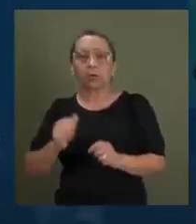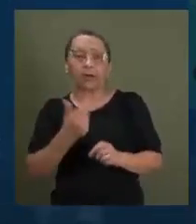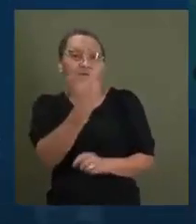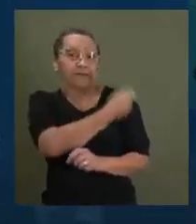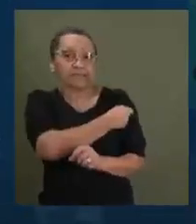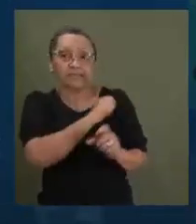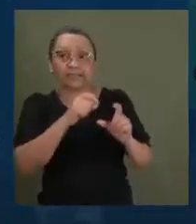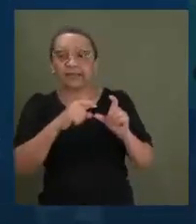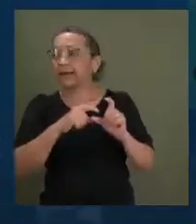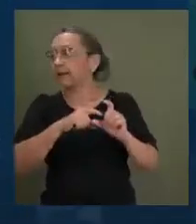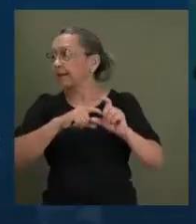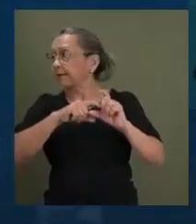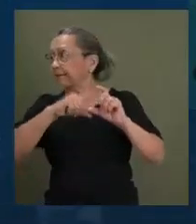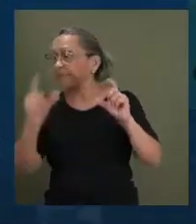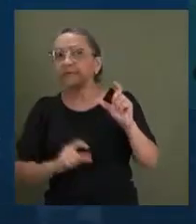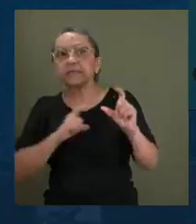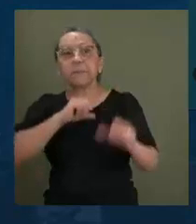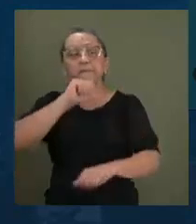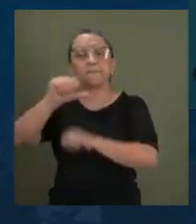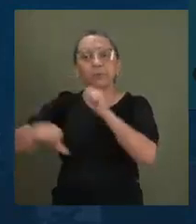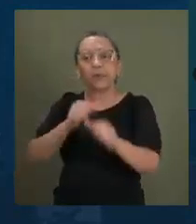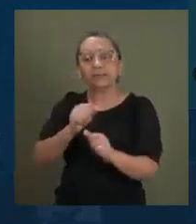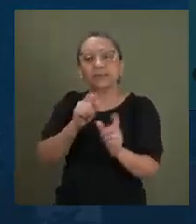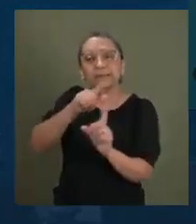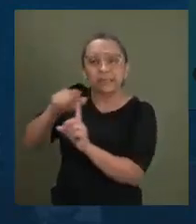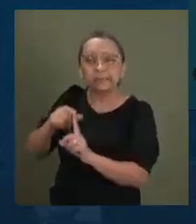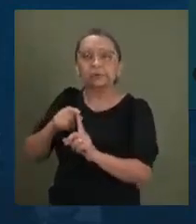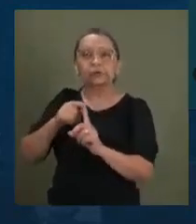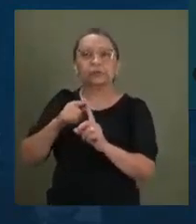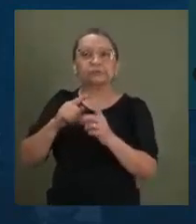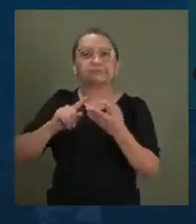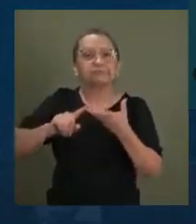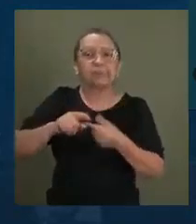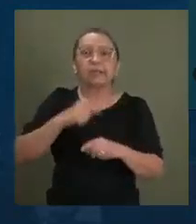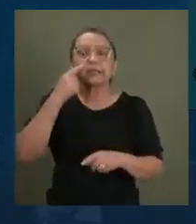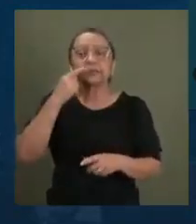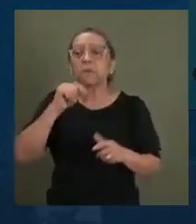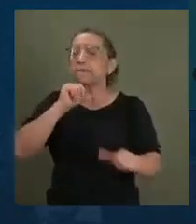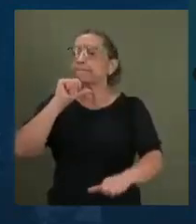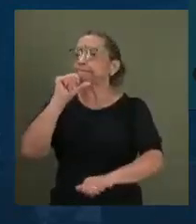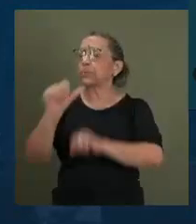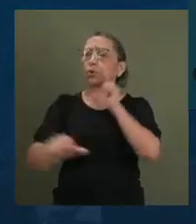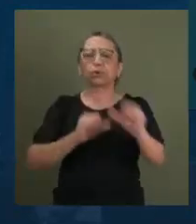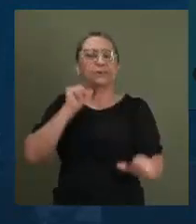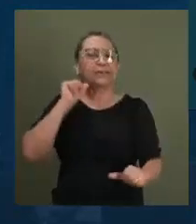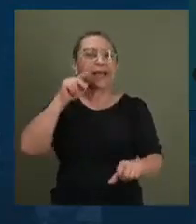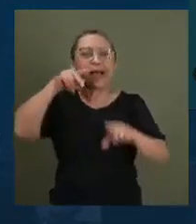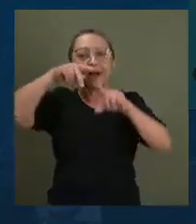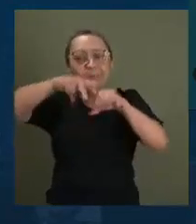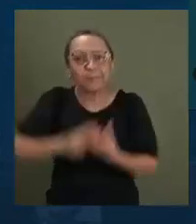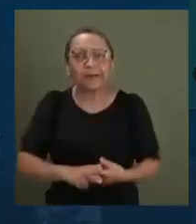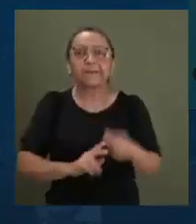mudança da uridina para pseudouridina, metilpseudouridina. Isso aí muda a configuração para a produção de